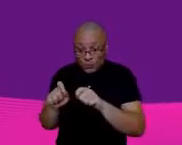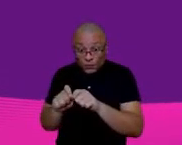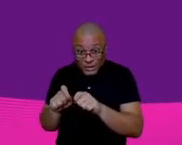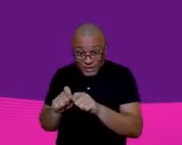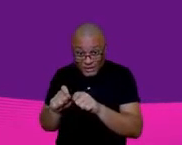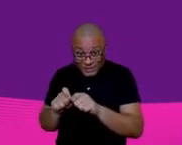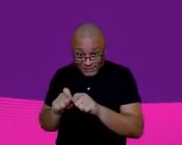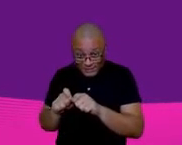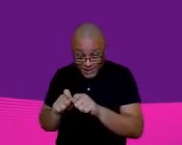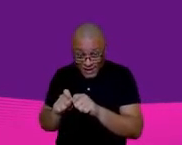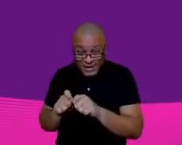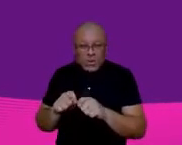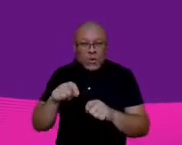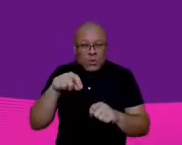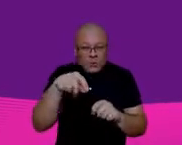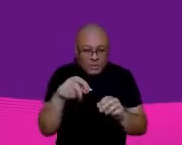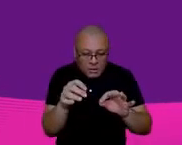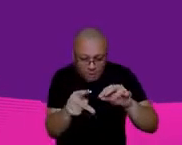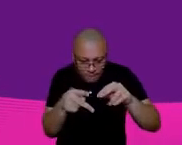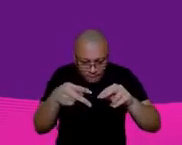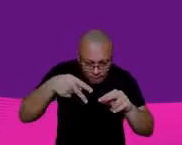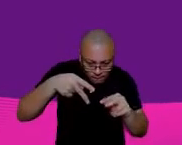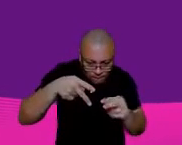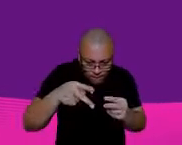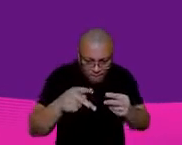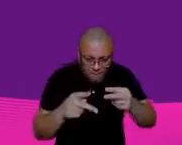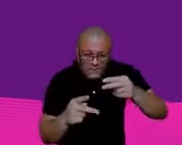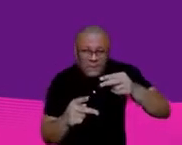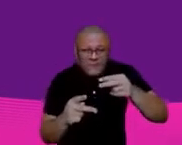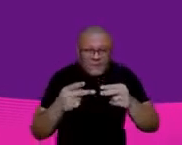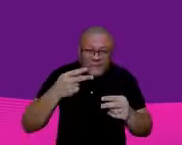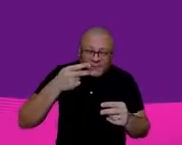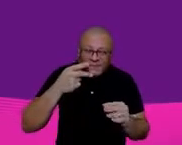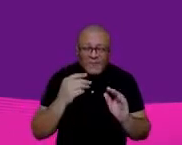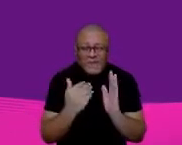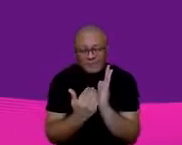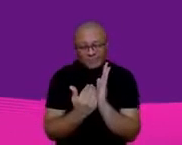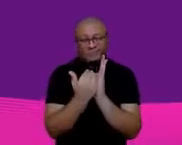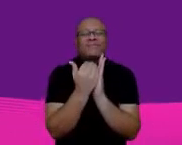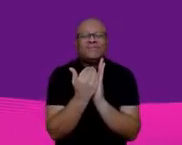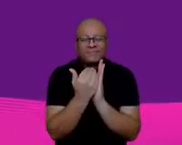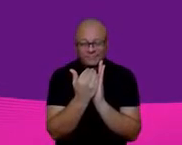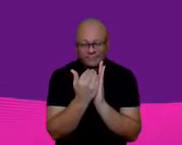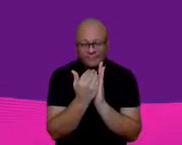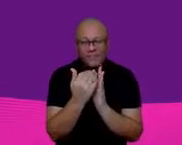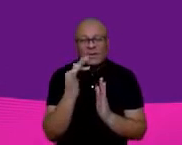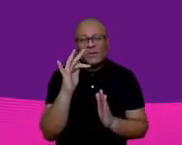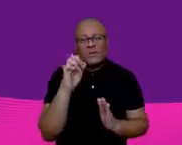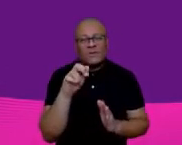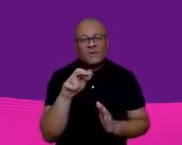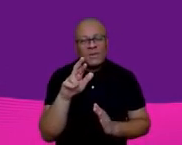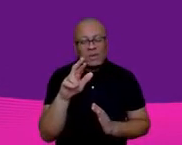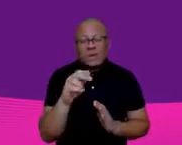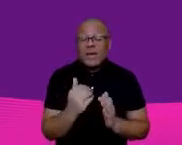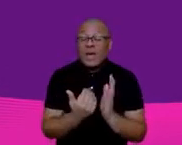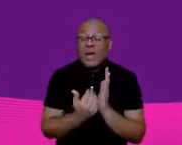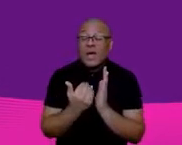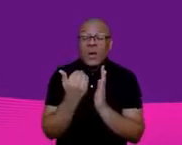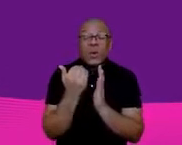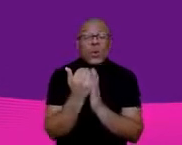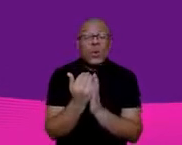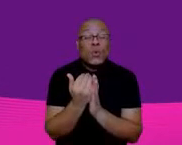o instrumental, nós acabamos estendendo o fêmur. Nessa situação, aumentamos o tamanho do fêmur.